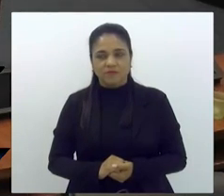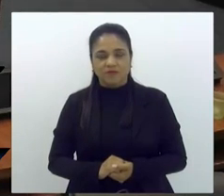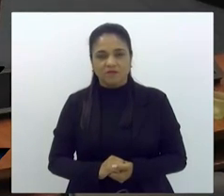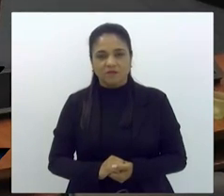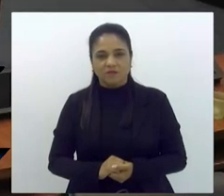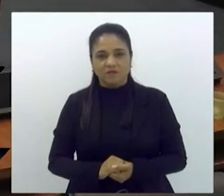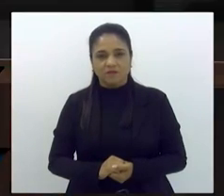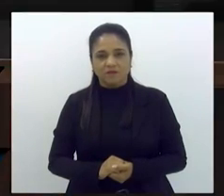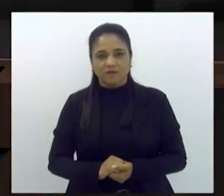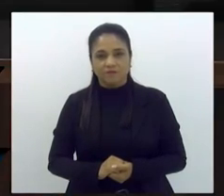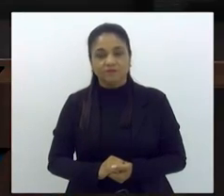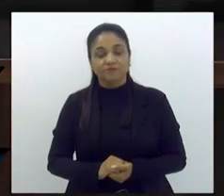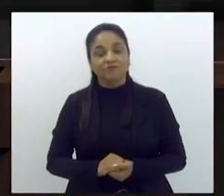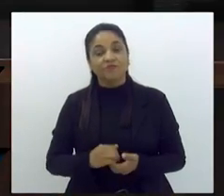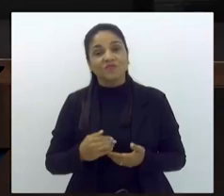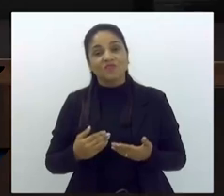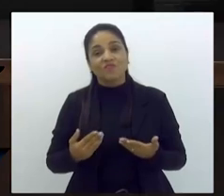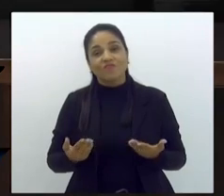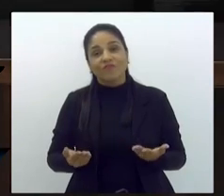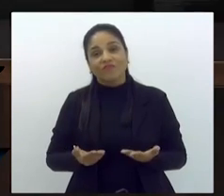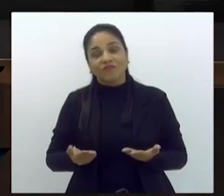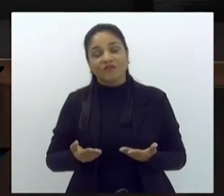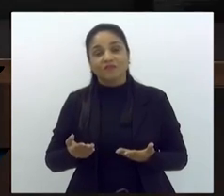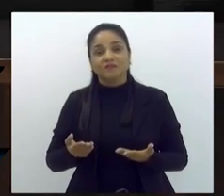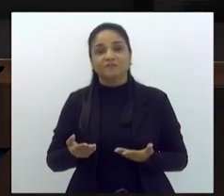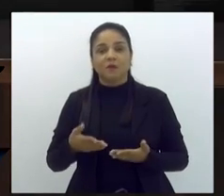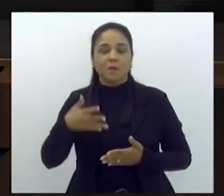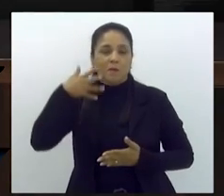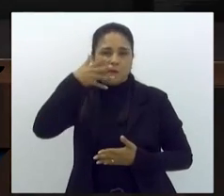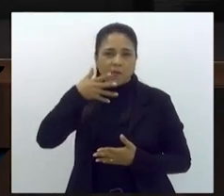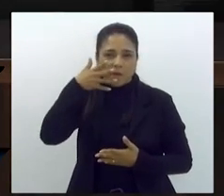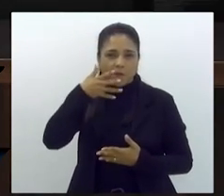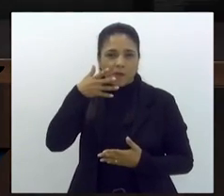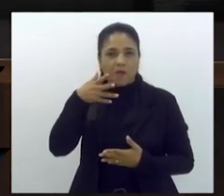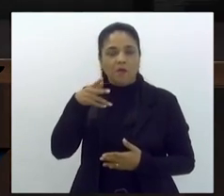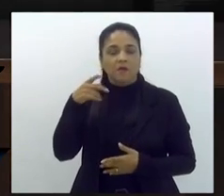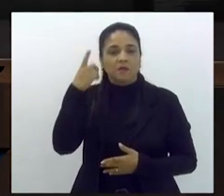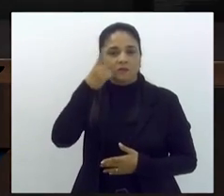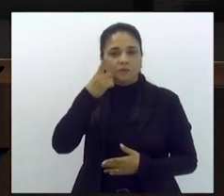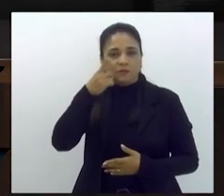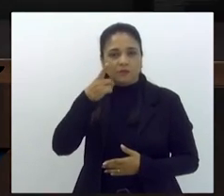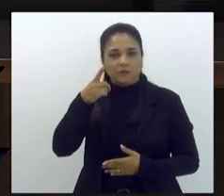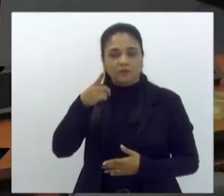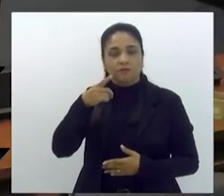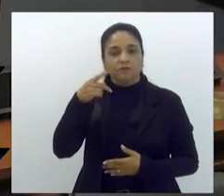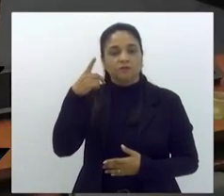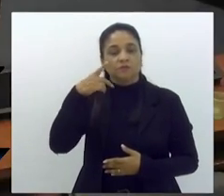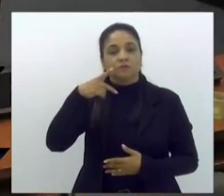agora para falar fazer o uso da palavra Deputado Professor Josemar